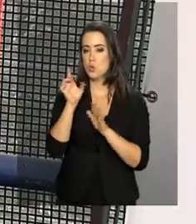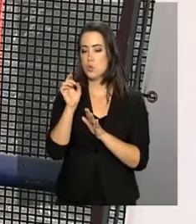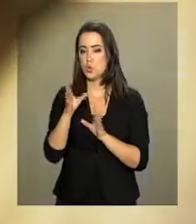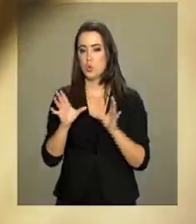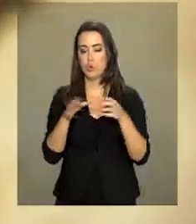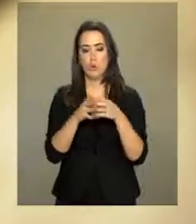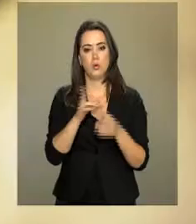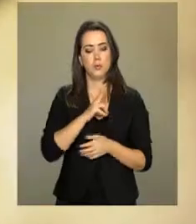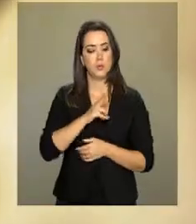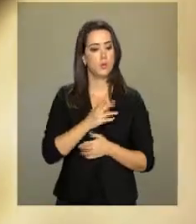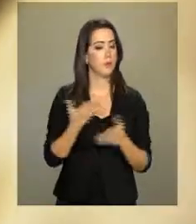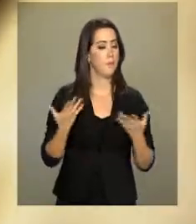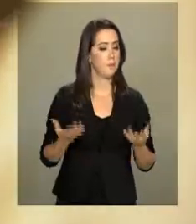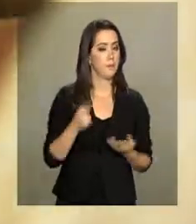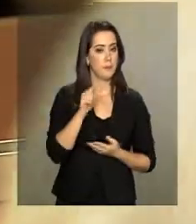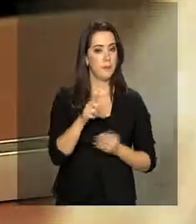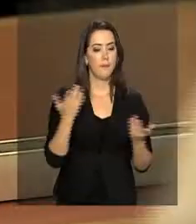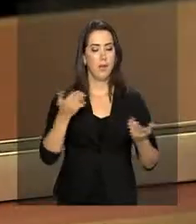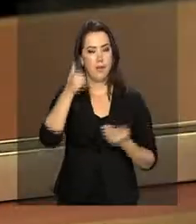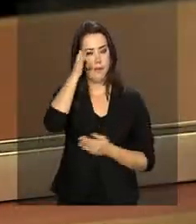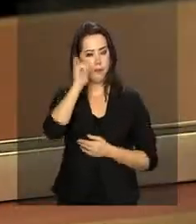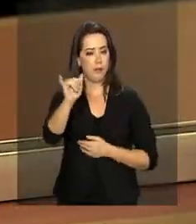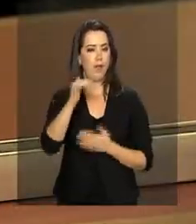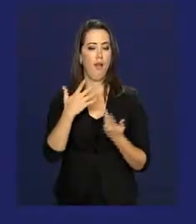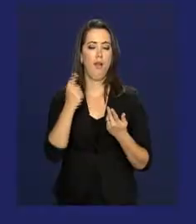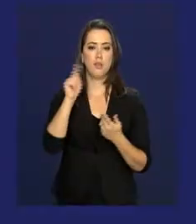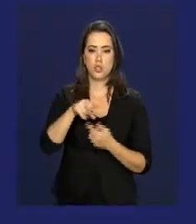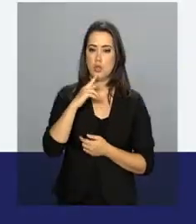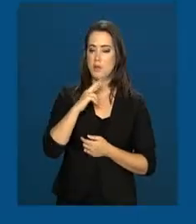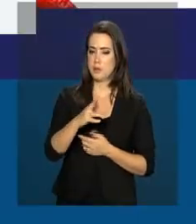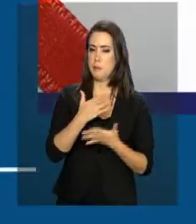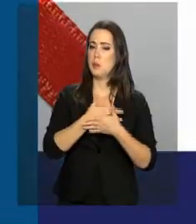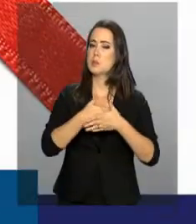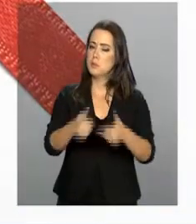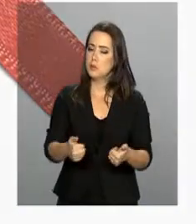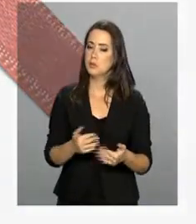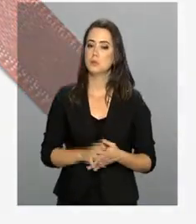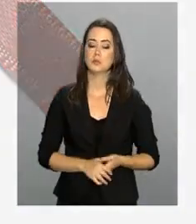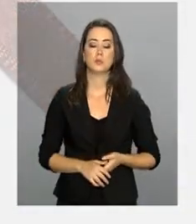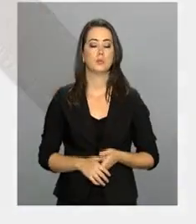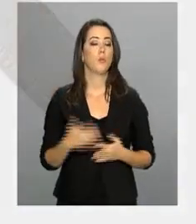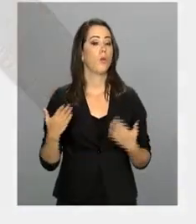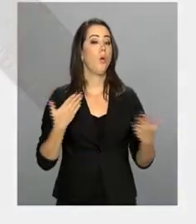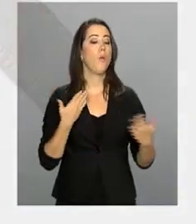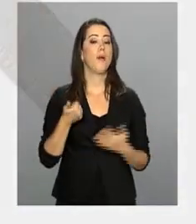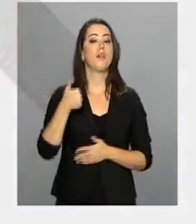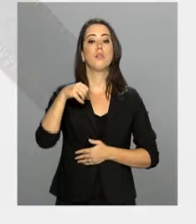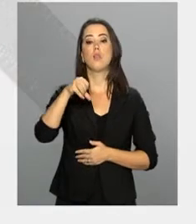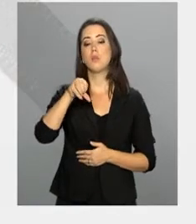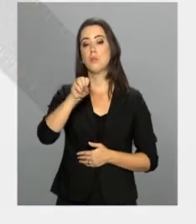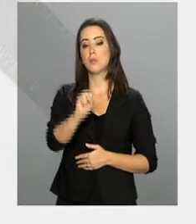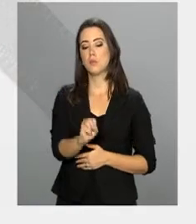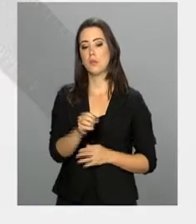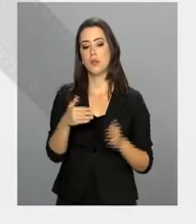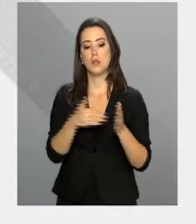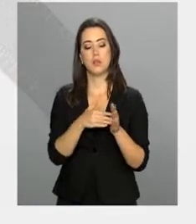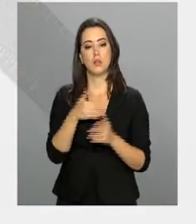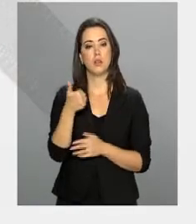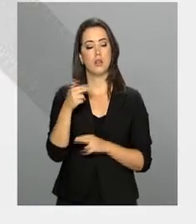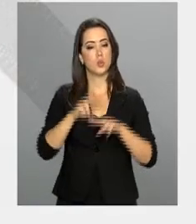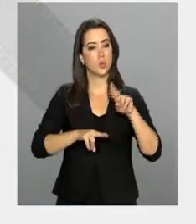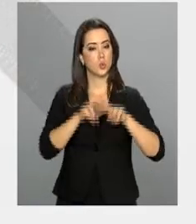combate e tratamento da doença resultados de 1980 a junho de 2018 foram